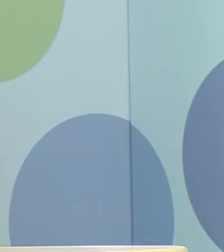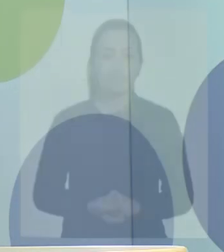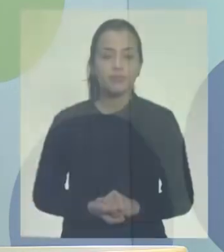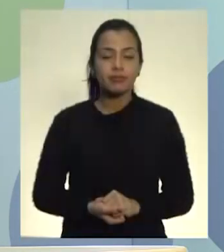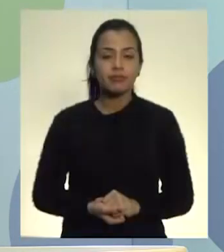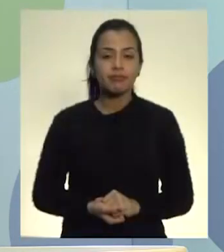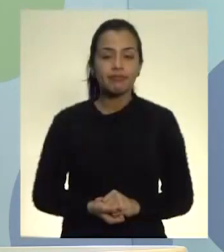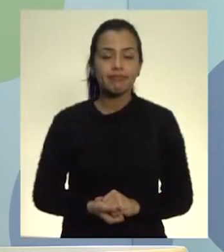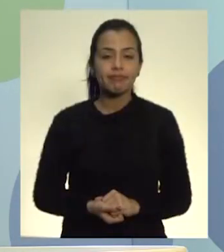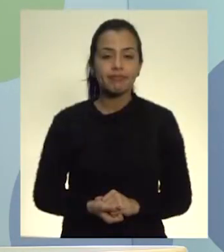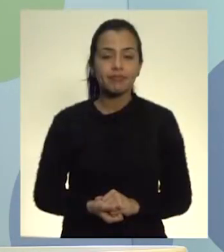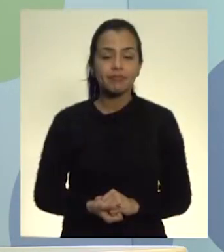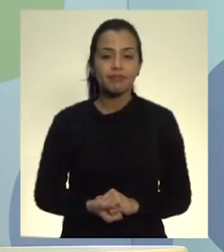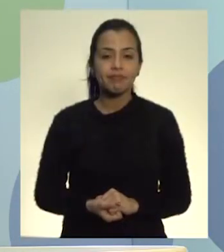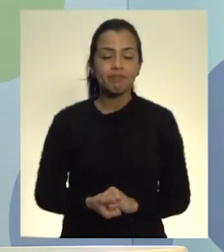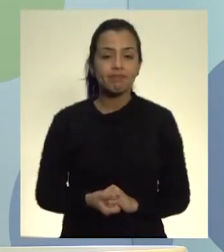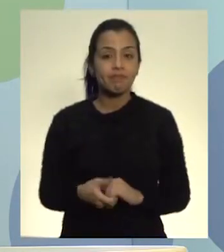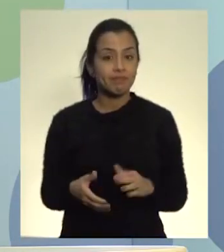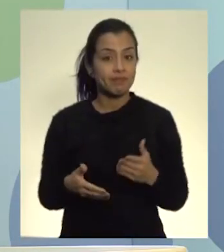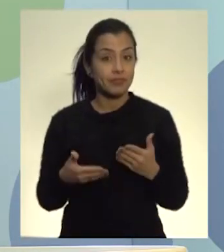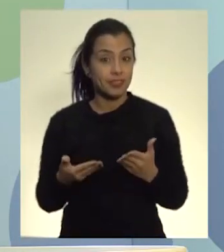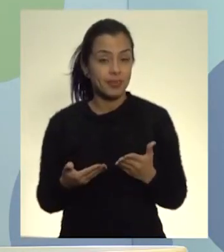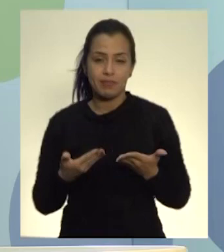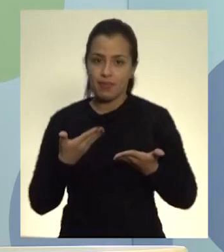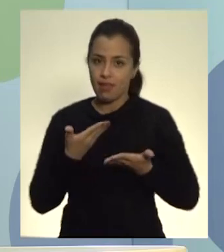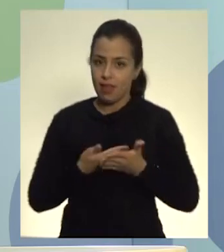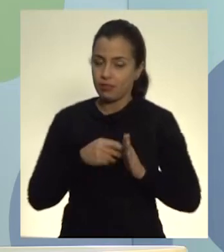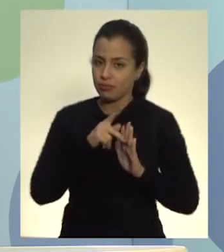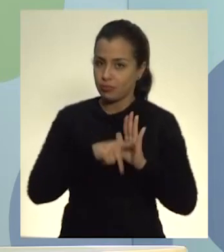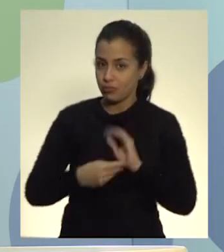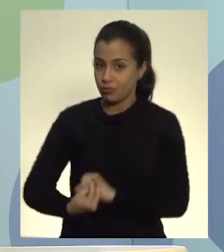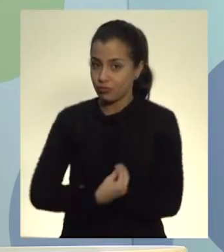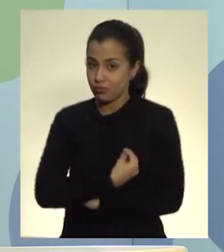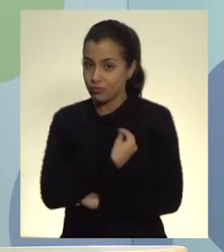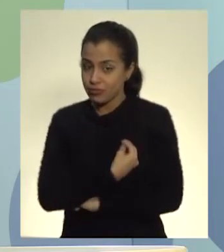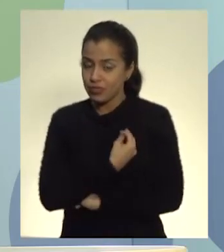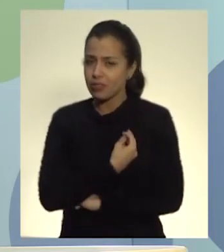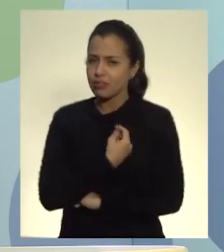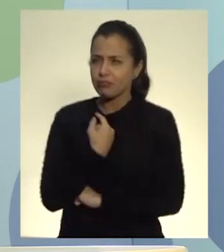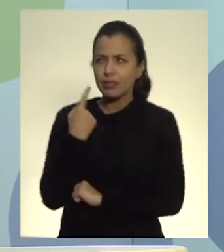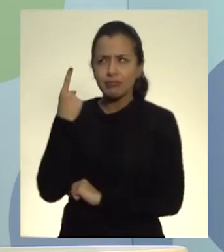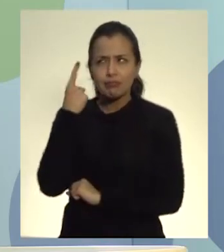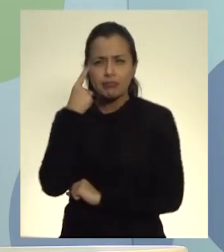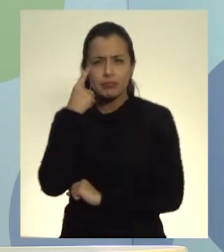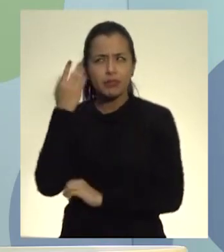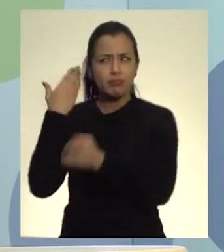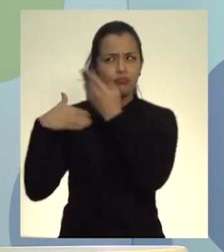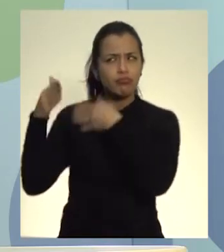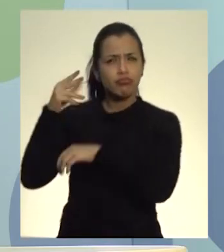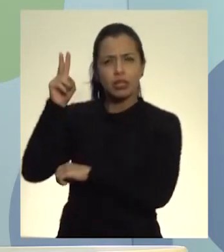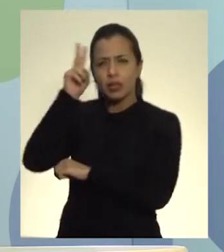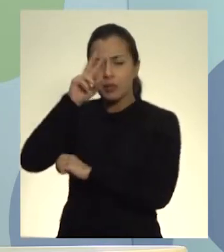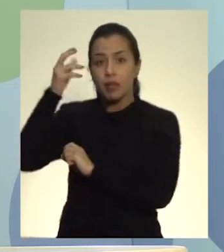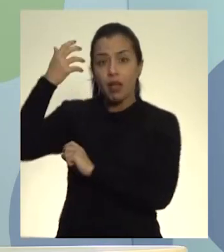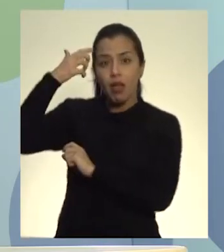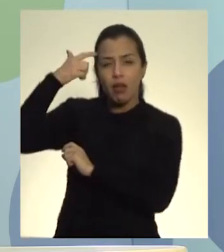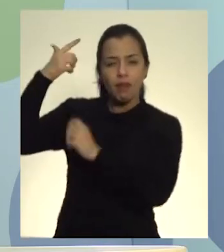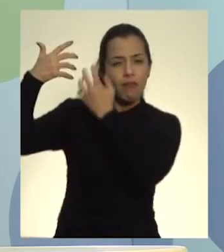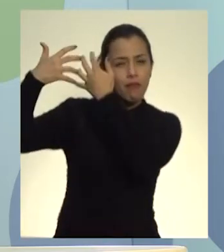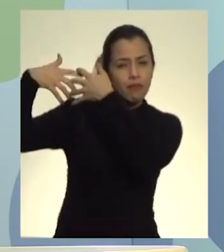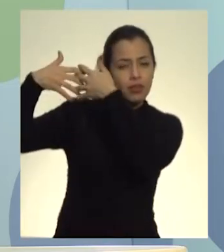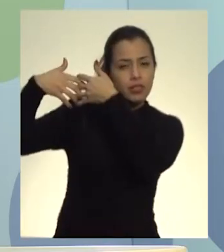Então vamos lá. Nessa aula de projeto de vida, a gente está retomando algumas reflexões. Para quê? Para que